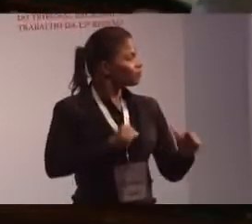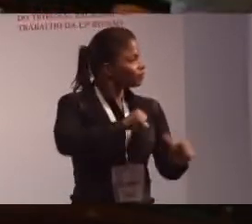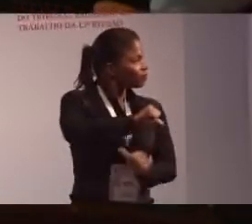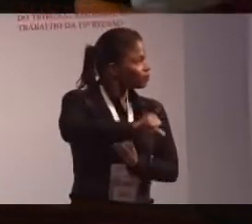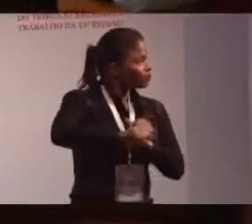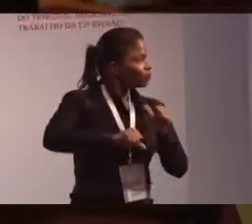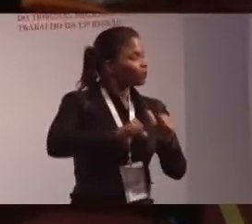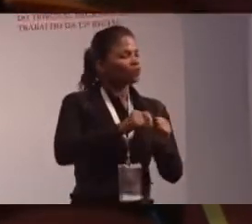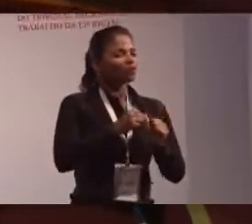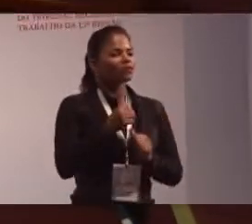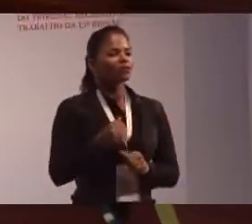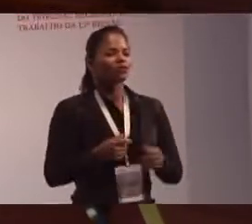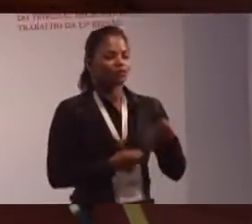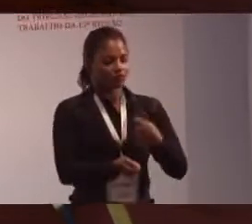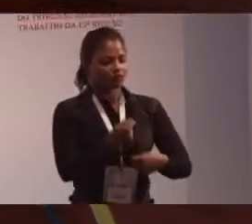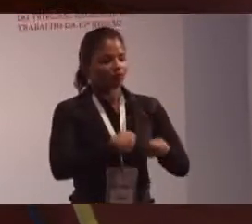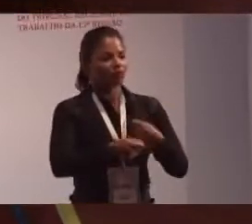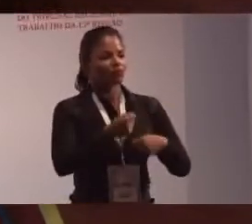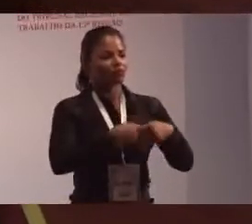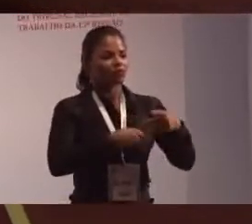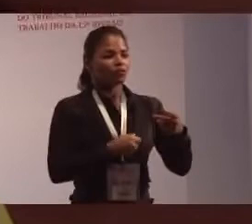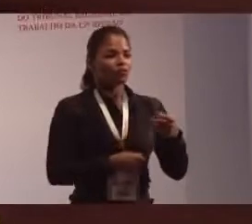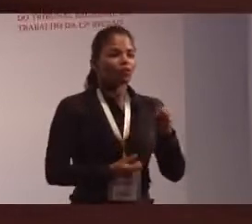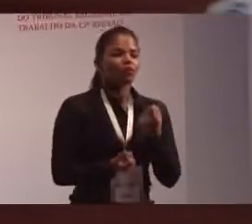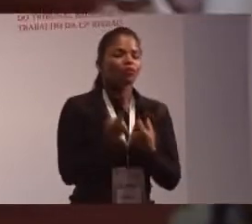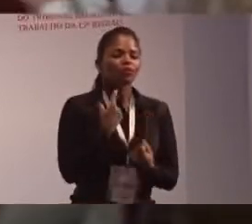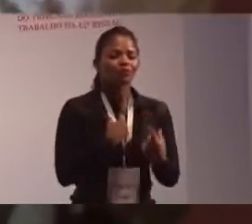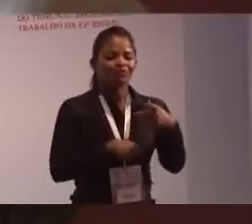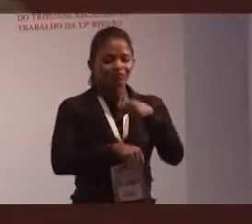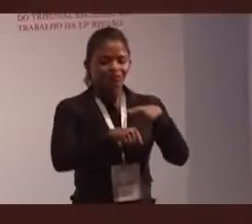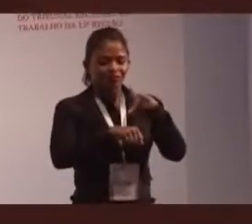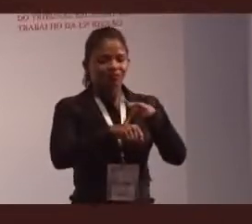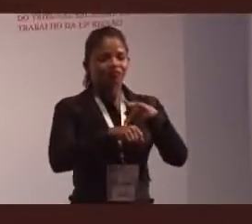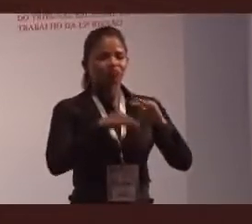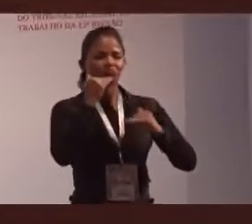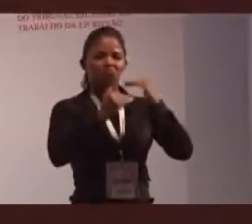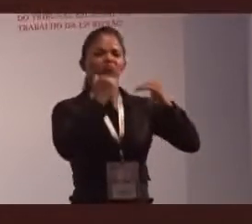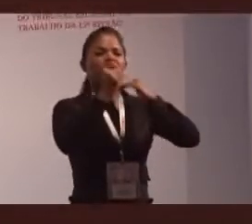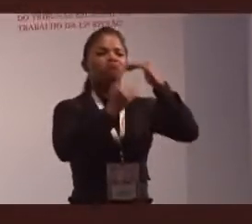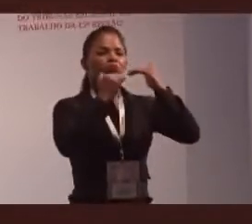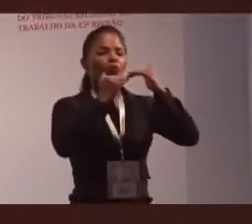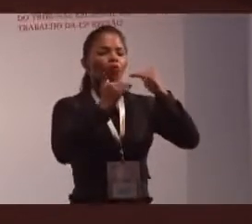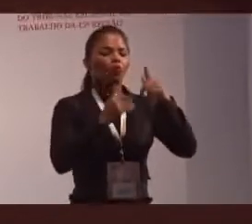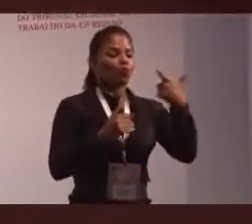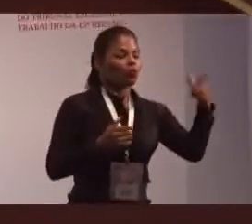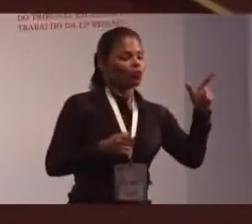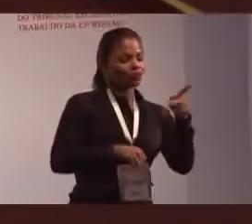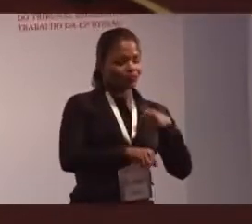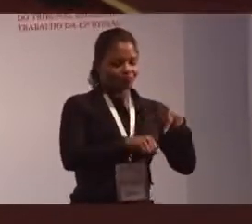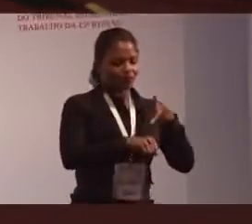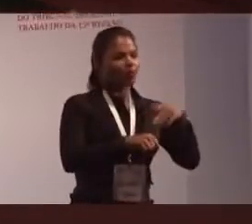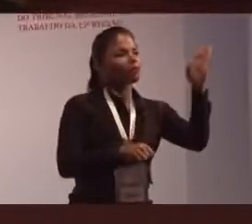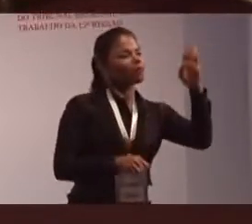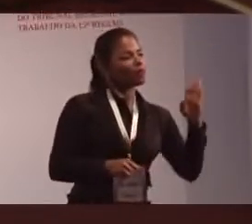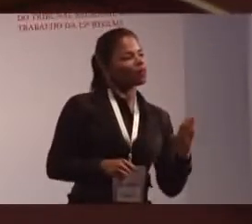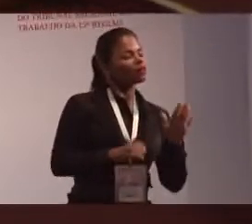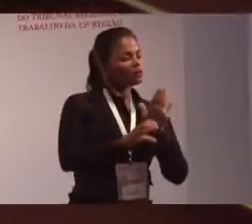nas taxas de crescimento econômico, alguns países vão continuar crescendo e bem, enquanto outros países, Brasil, por